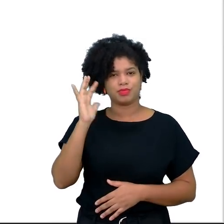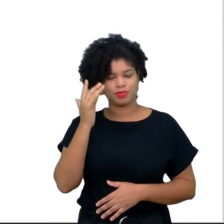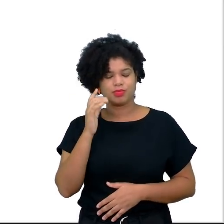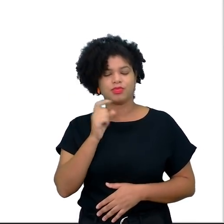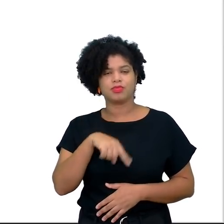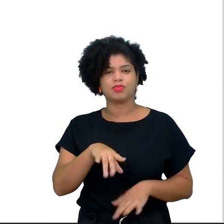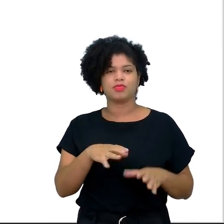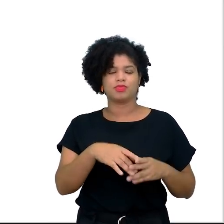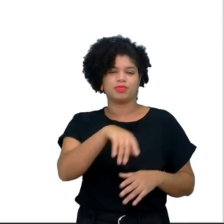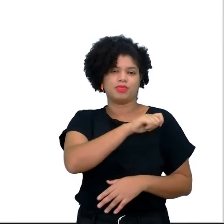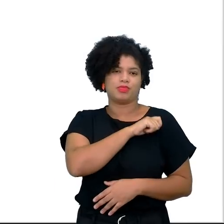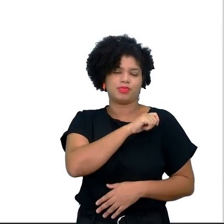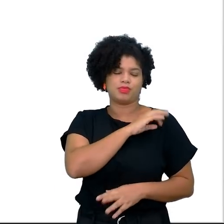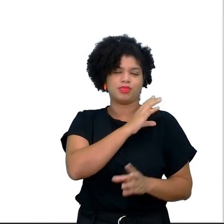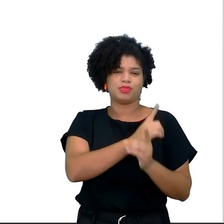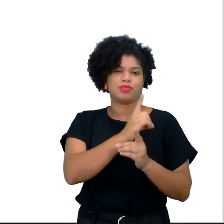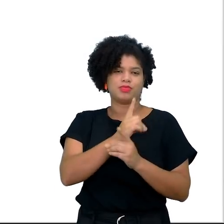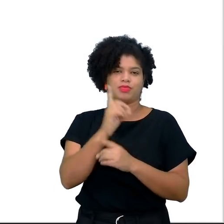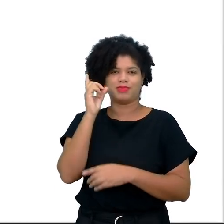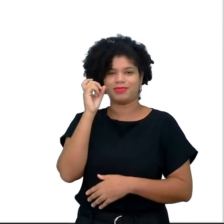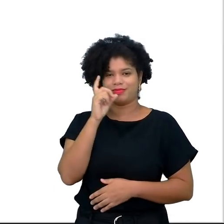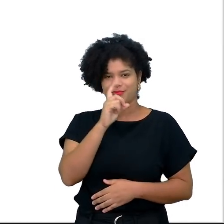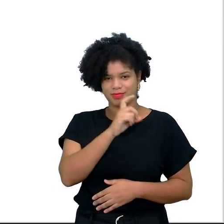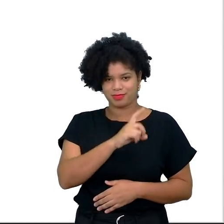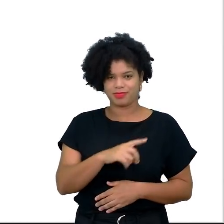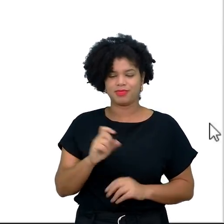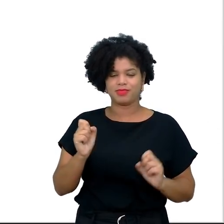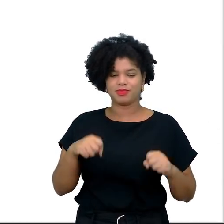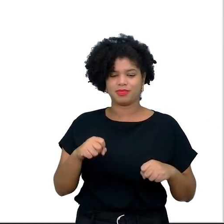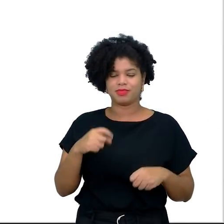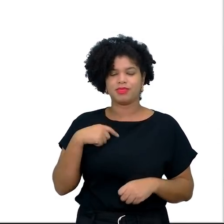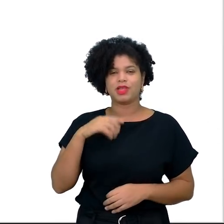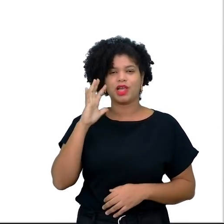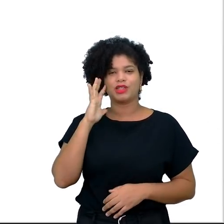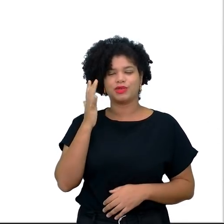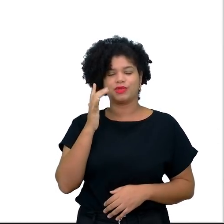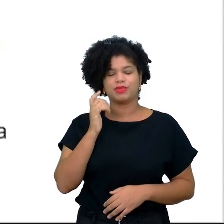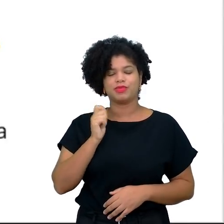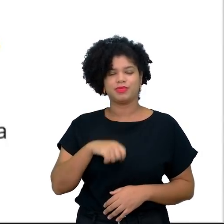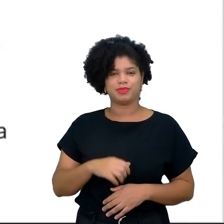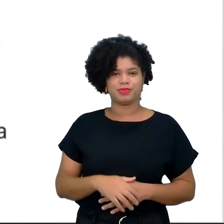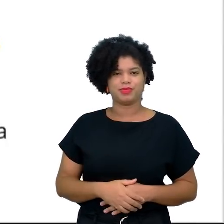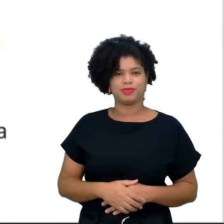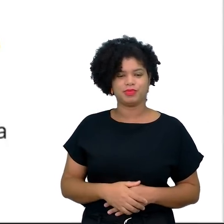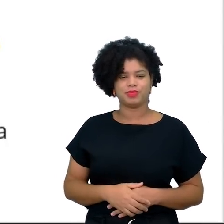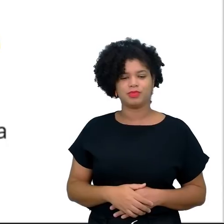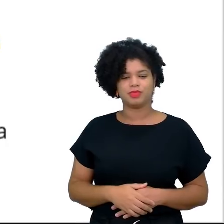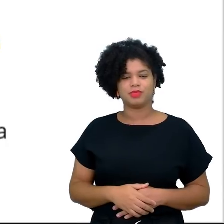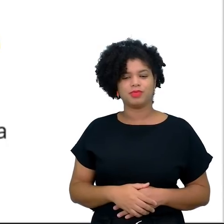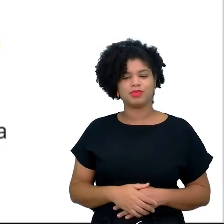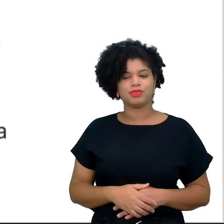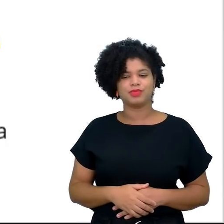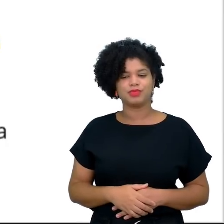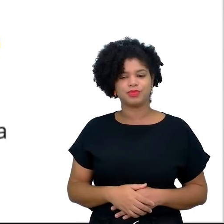que os estudantes encontram mais dificuldade em resolvê-la.